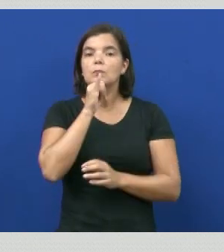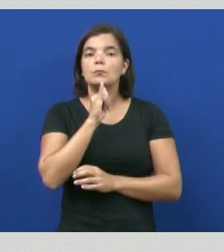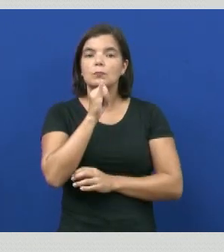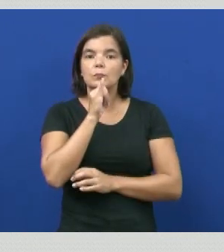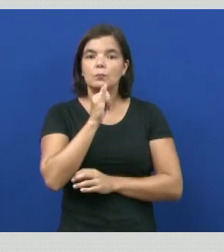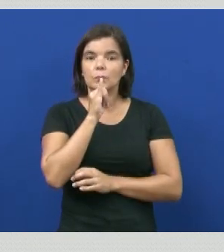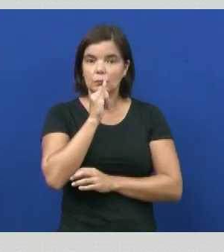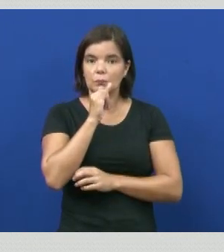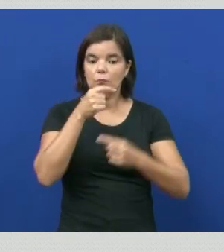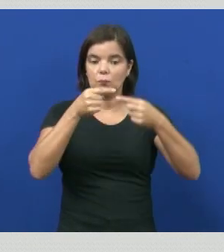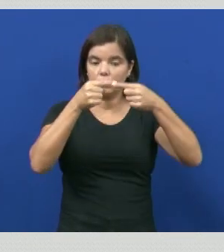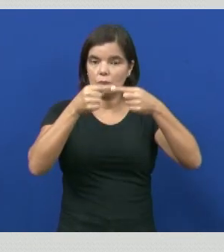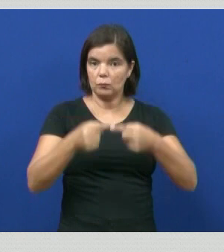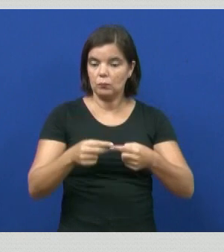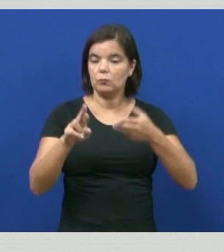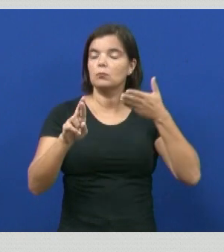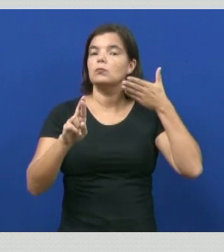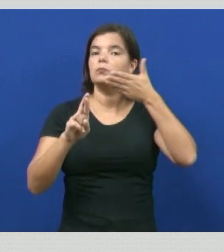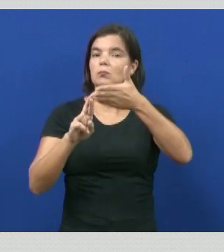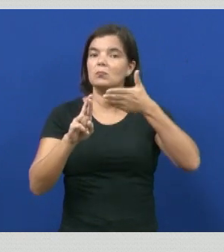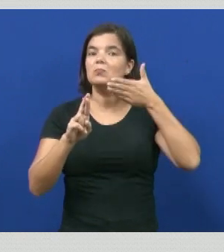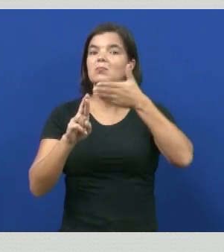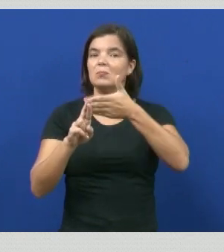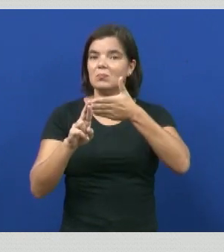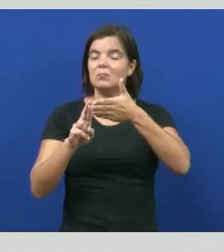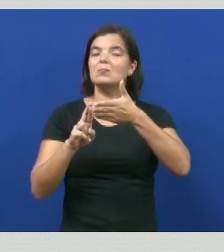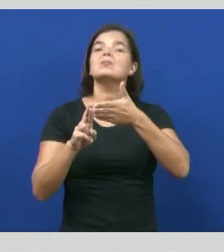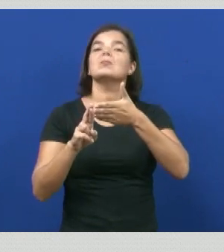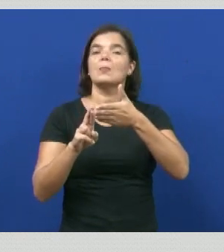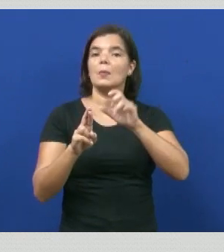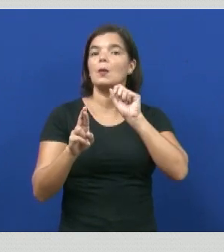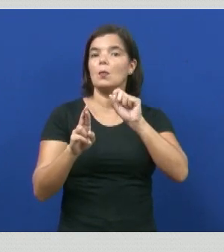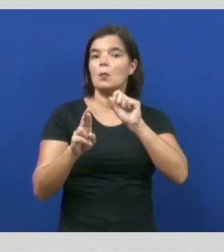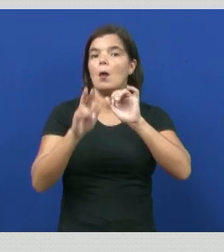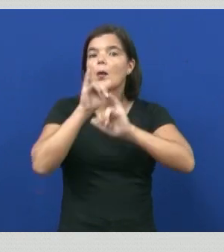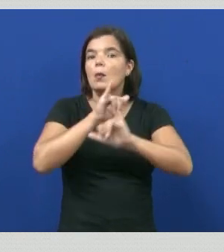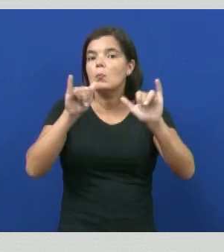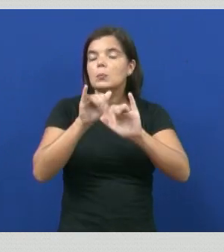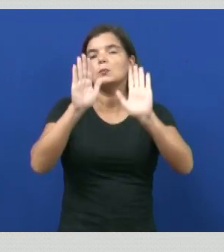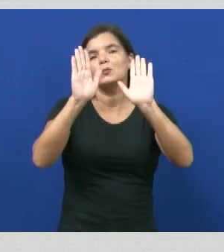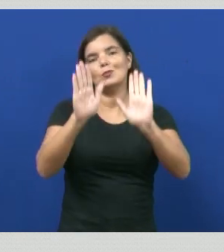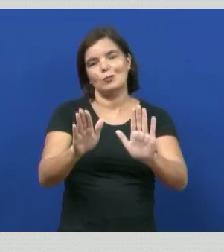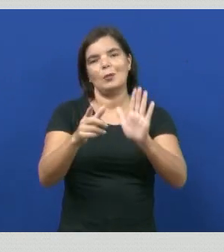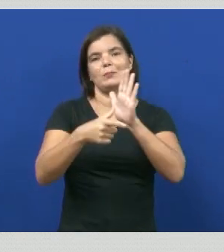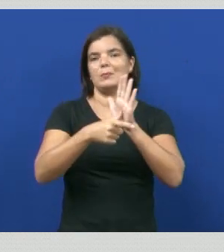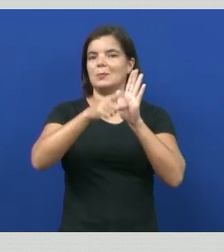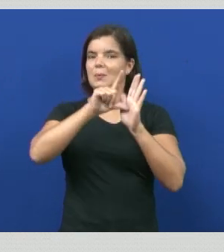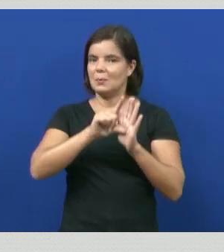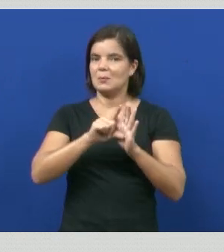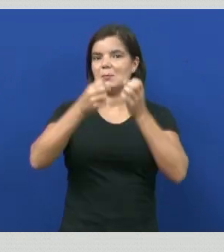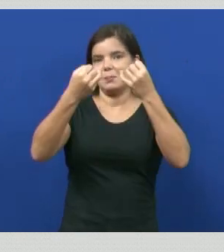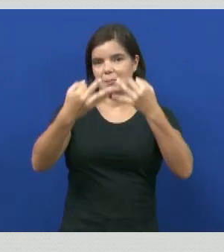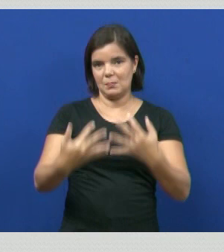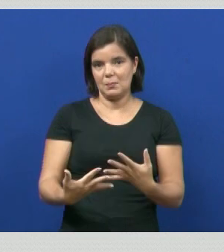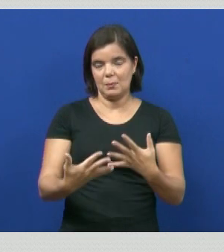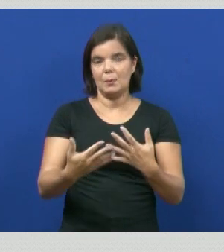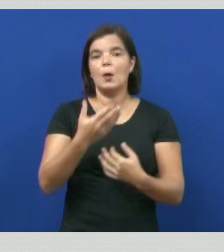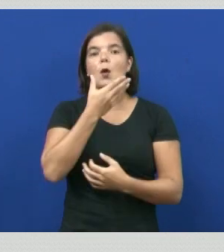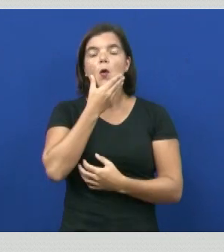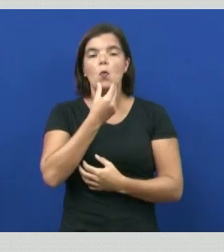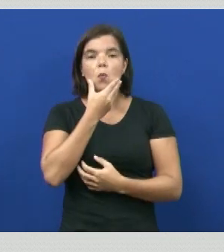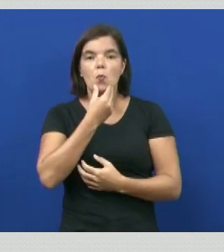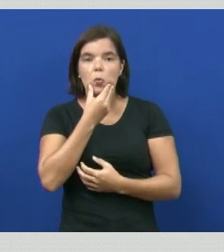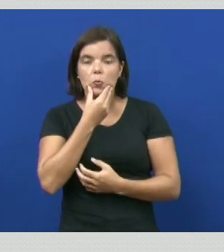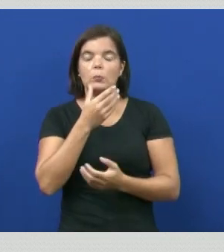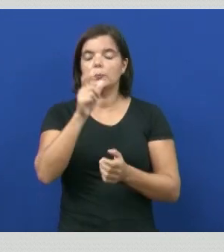exemplo de coesão referencial, porque está fazendo referência, né, a uma informação que já foi dada no texto, no caso, a um elemento